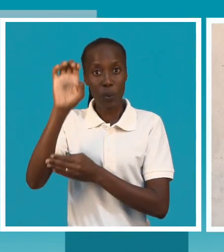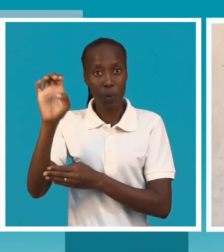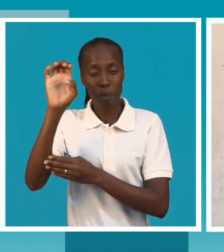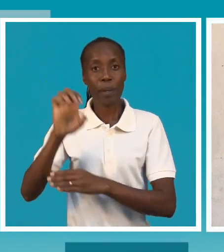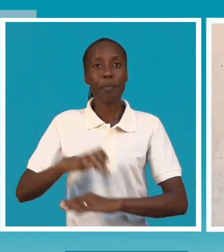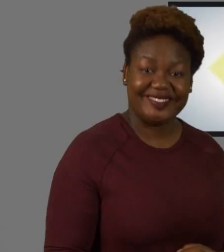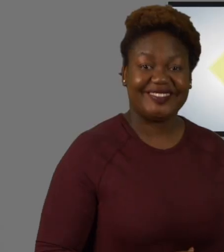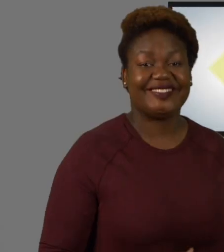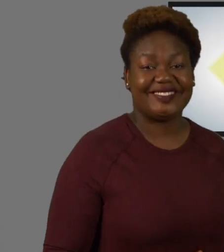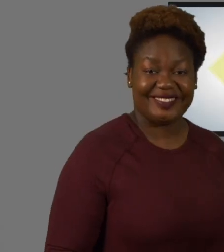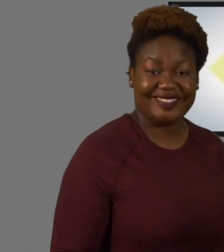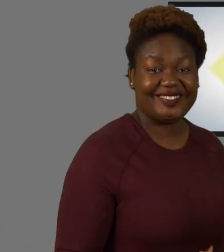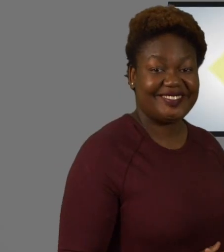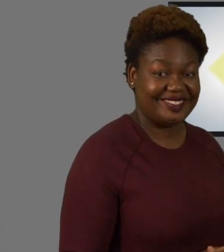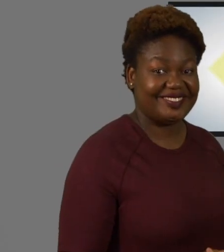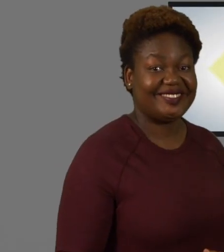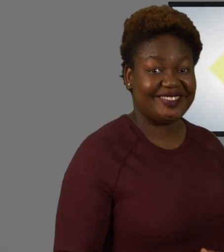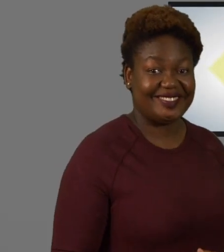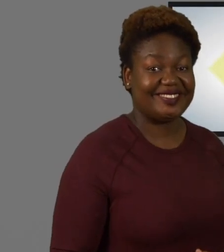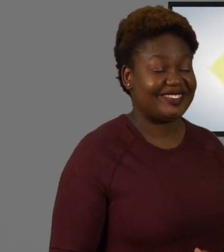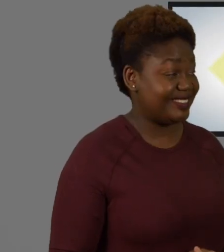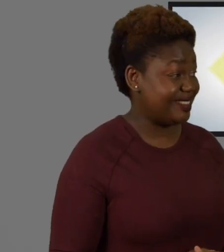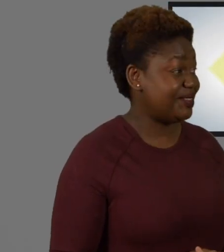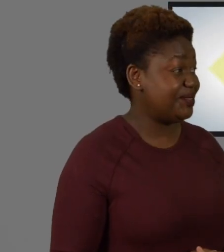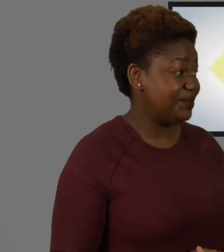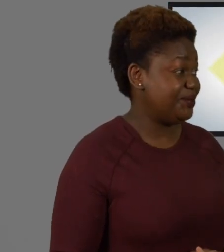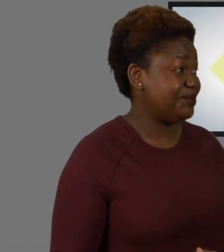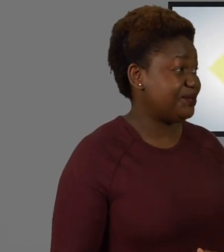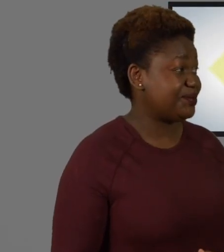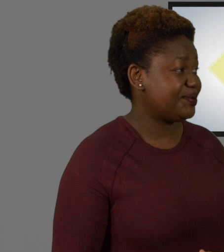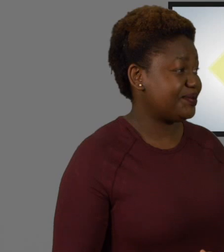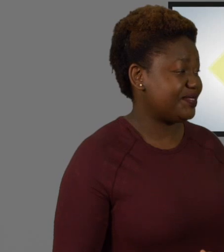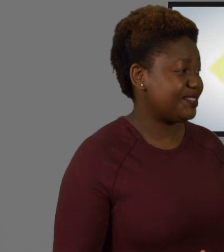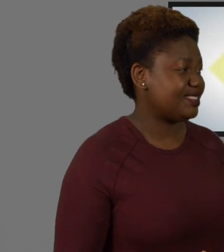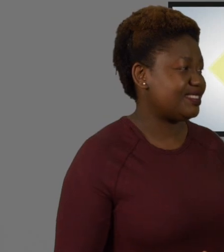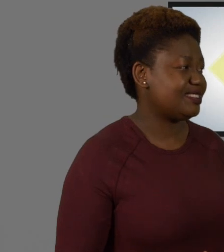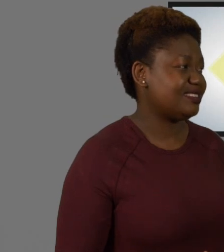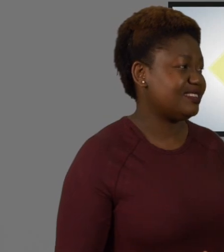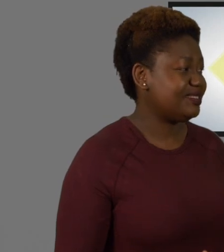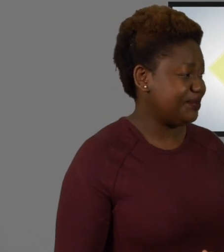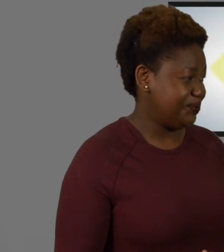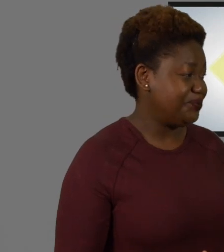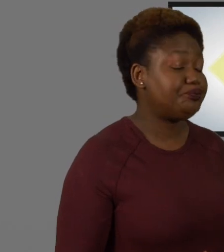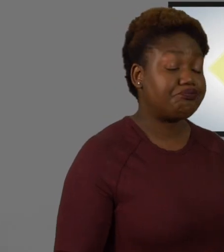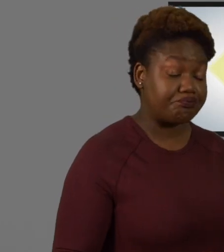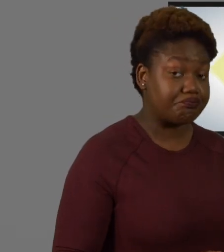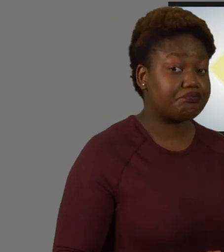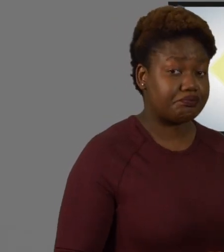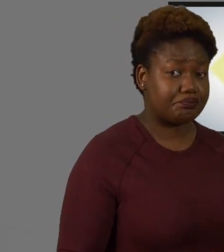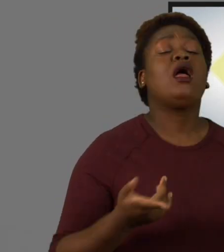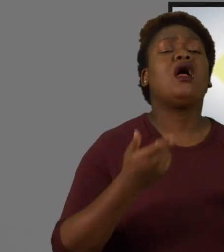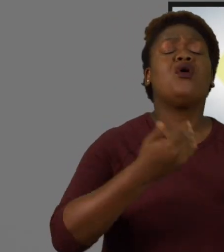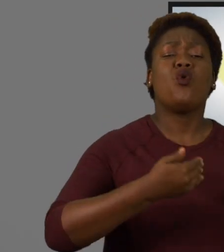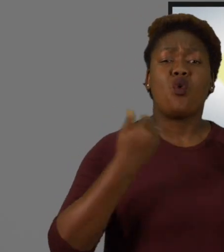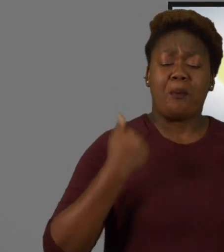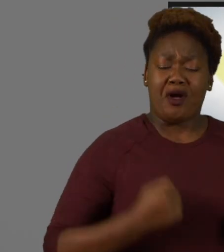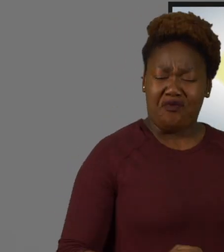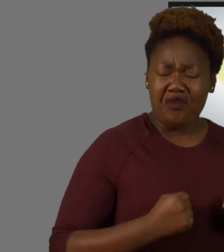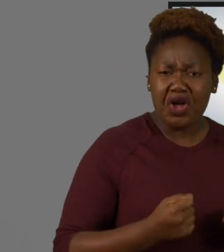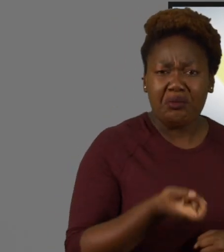Europeia. Sabias que a automedicação faz com que a sua doença não cure? Na peça a seguir,